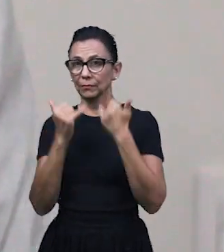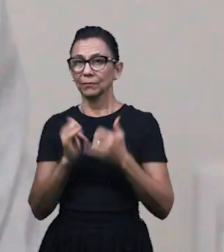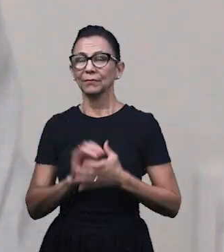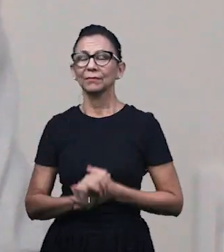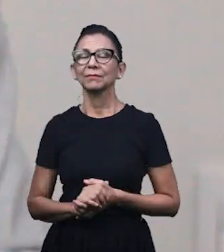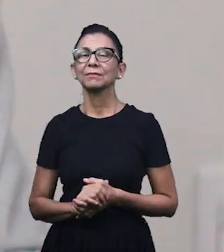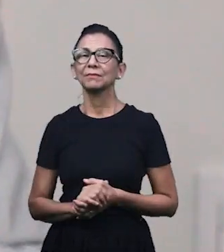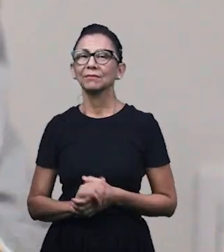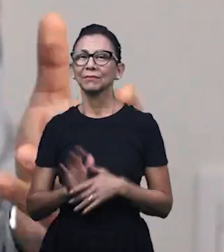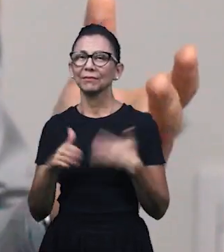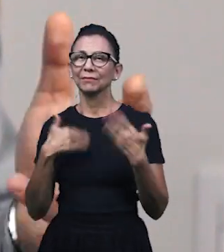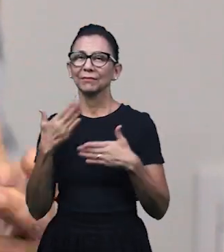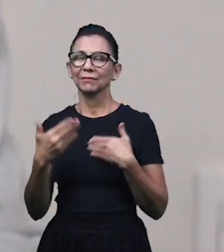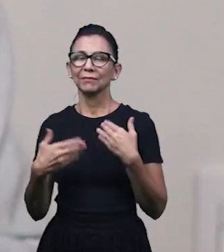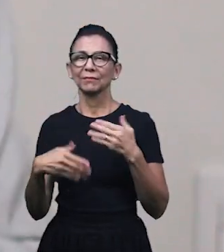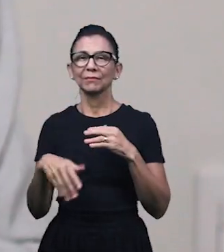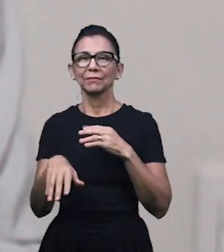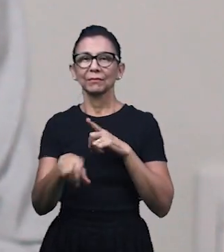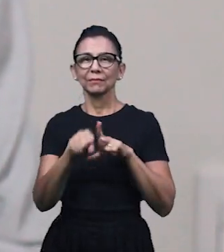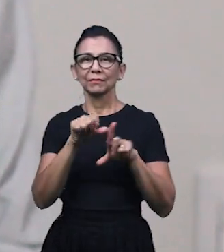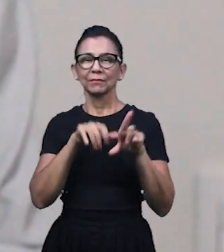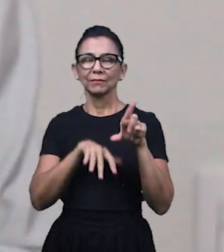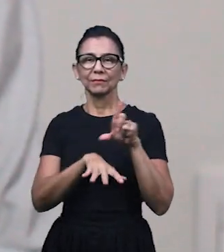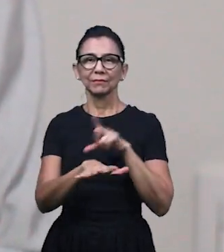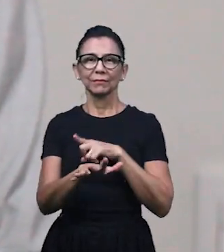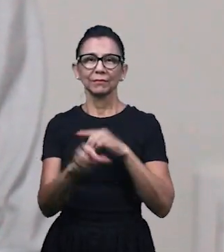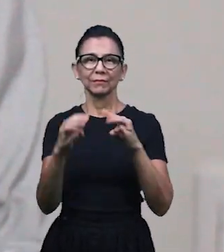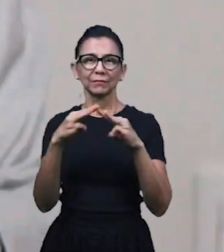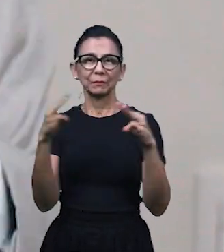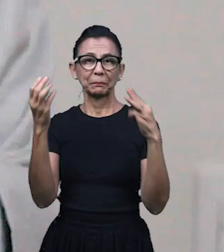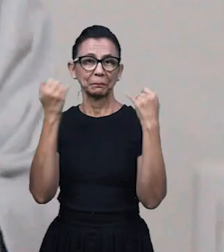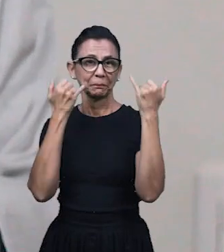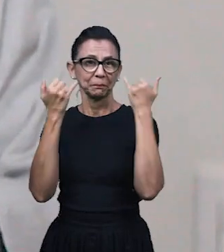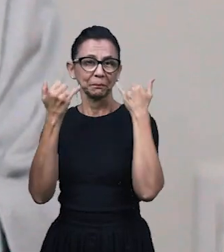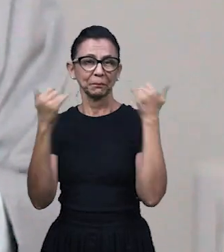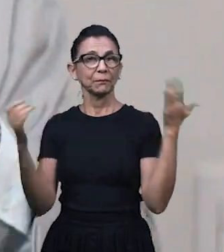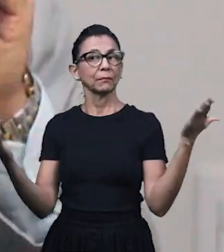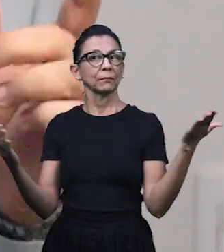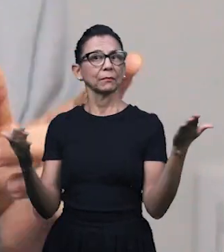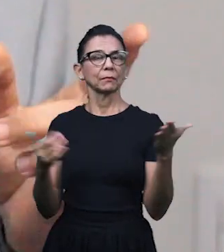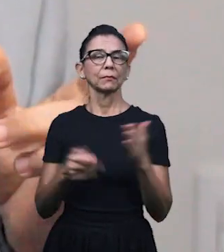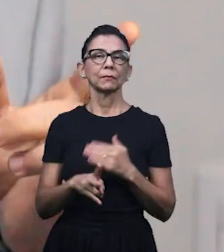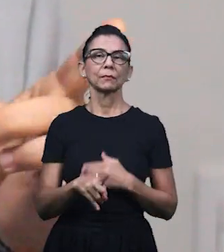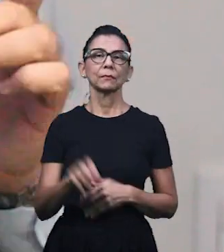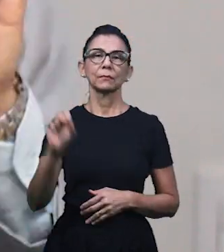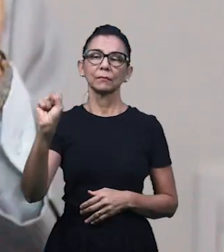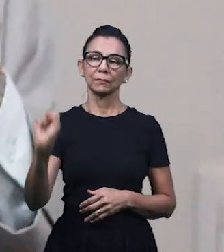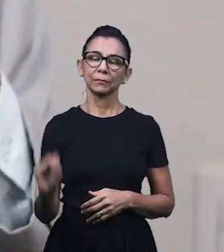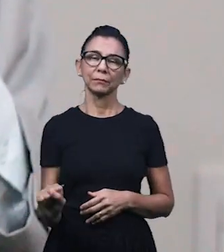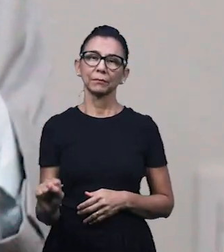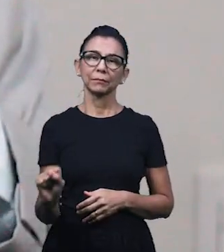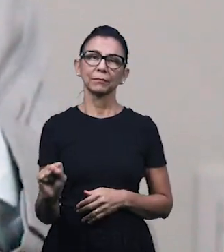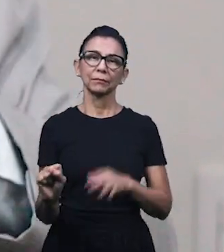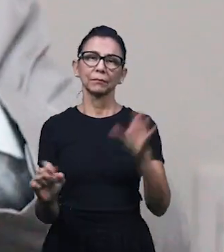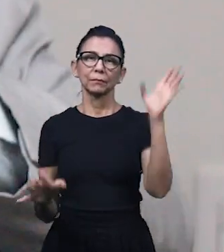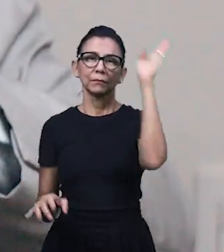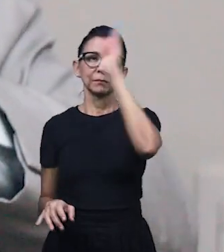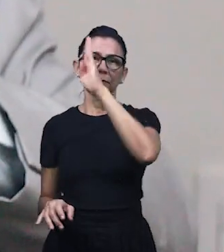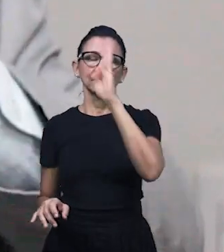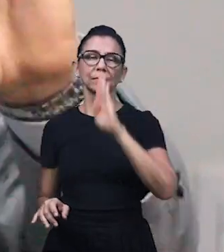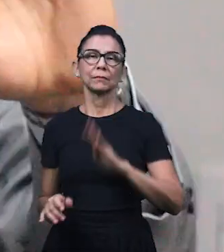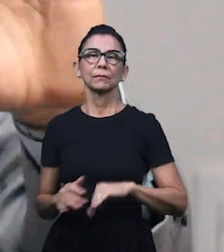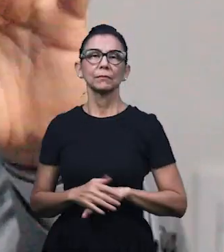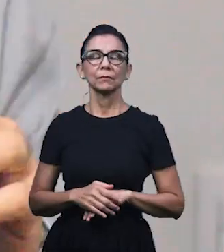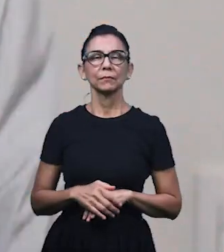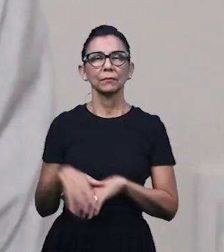informações, é uma alegria poder compartilhar aqui no Manaim News. Agora a gente vai ainda no sul do Brasil, mas para a